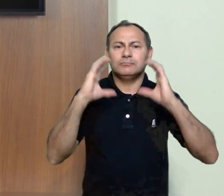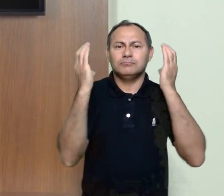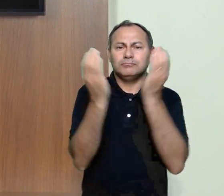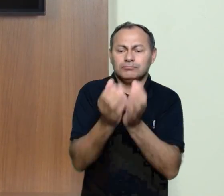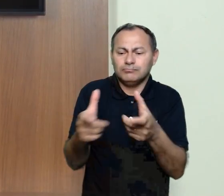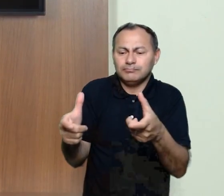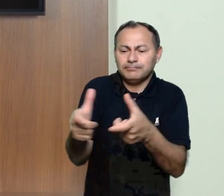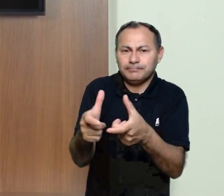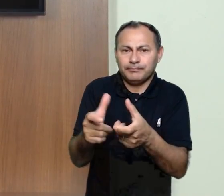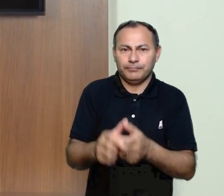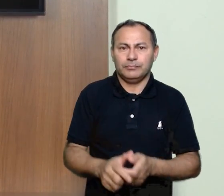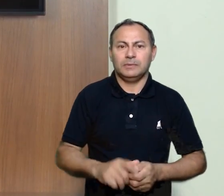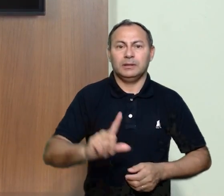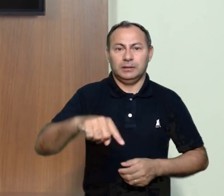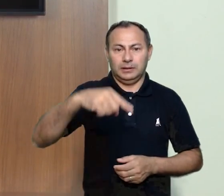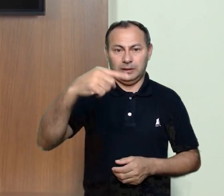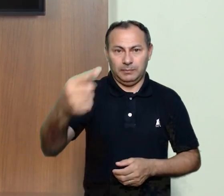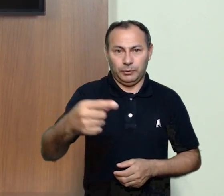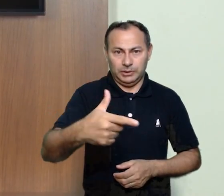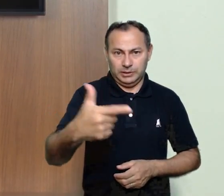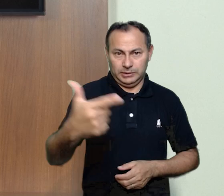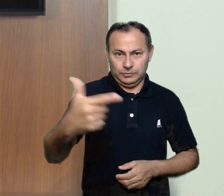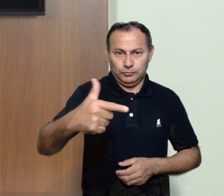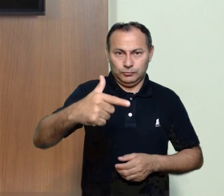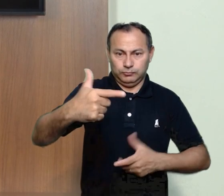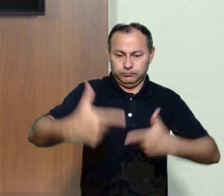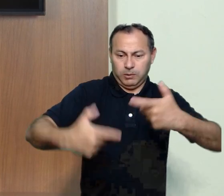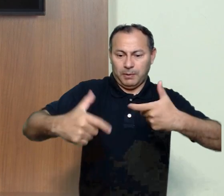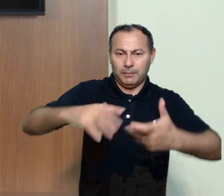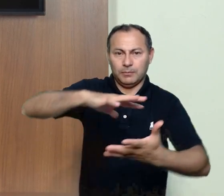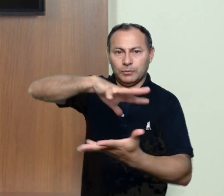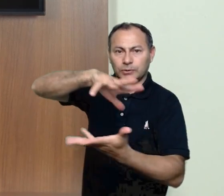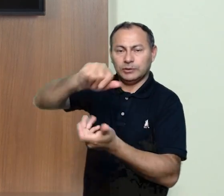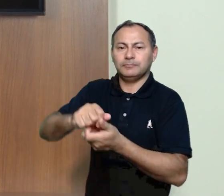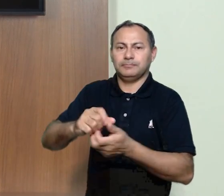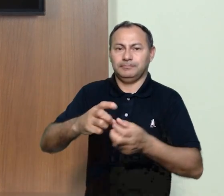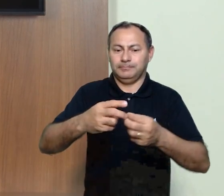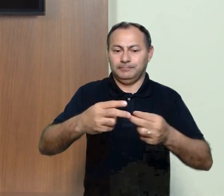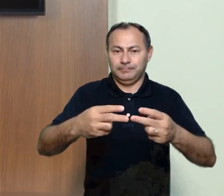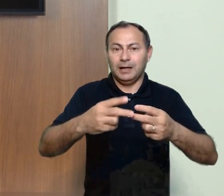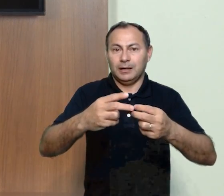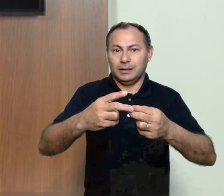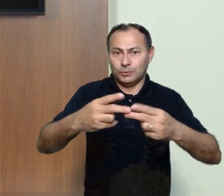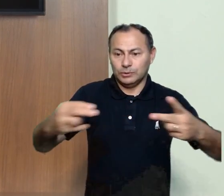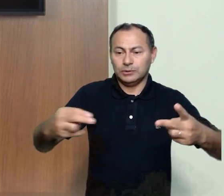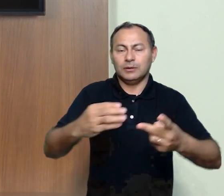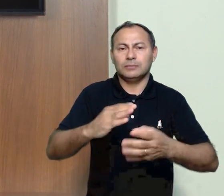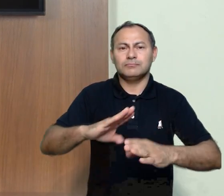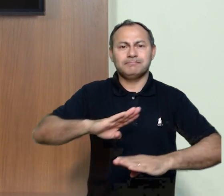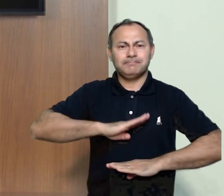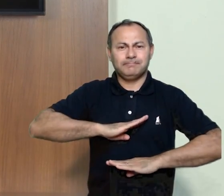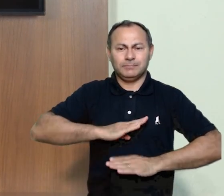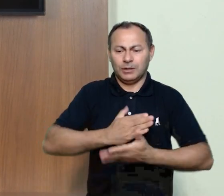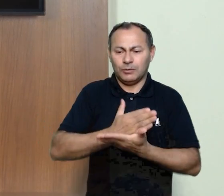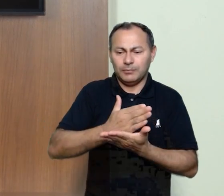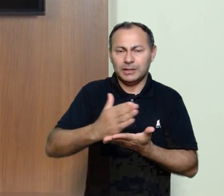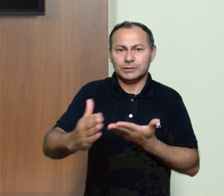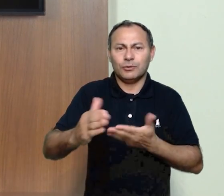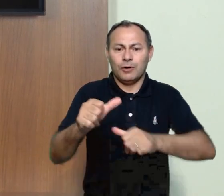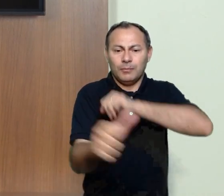comunidades. E após a Segunda Guerra Mundial, a situação começou a mudar